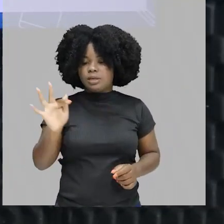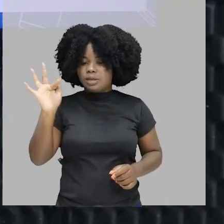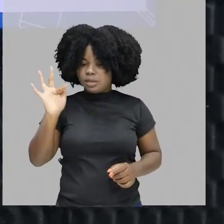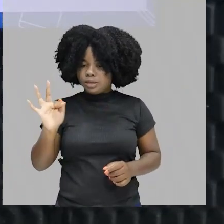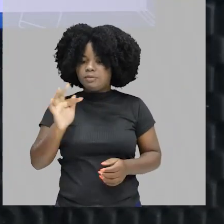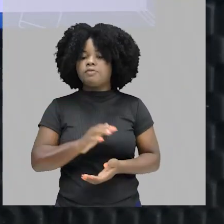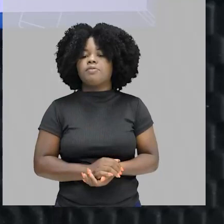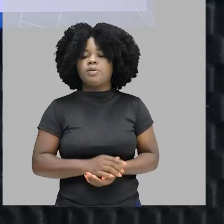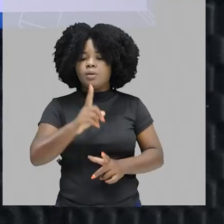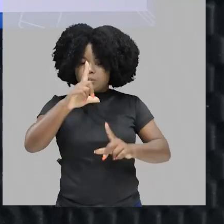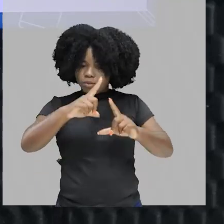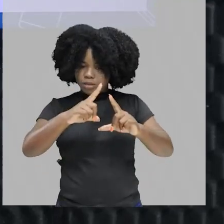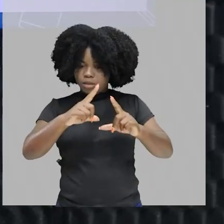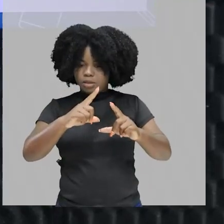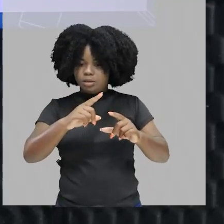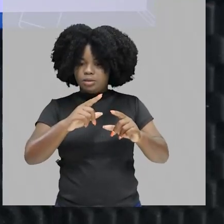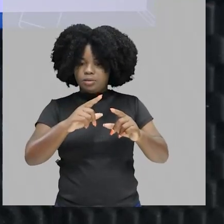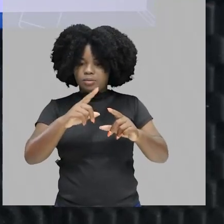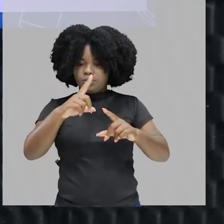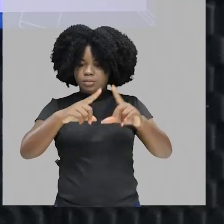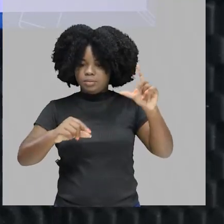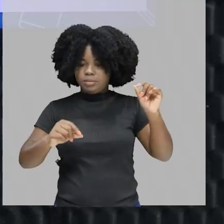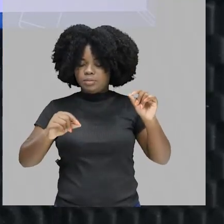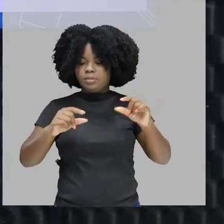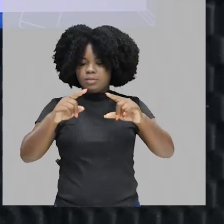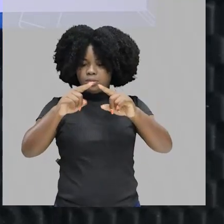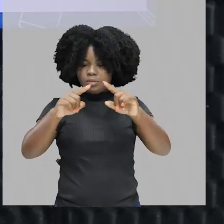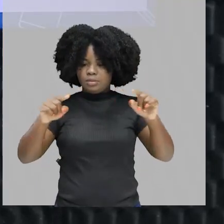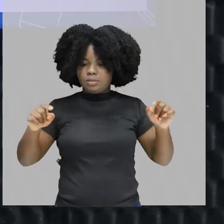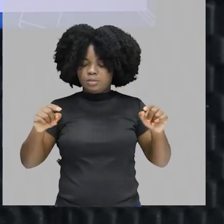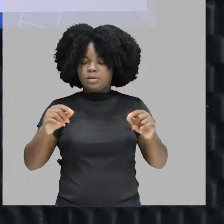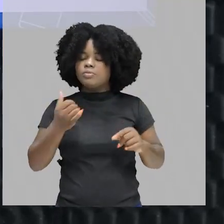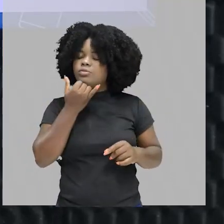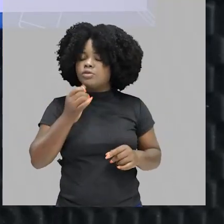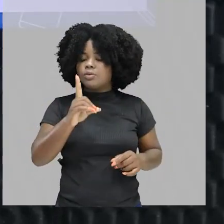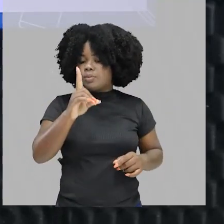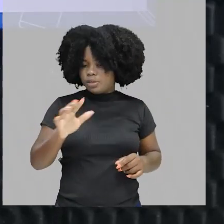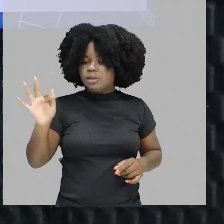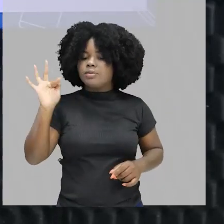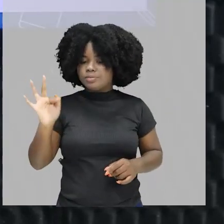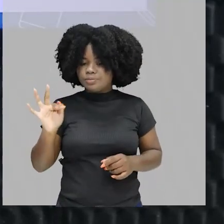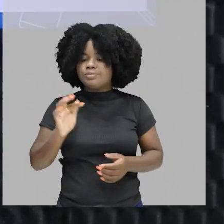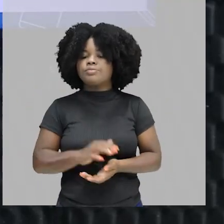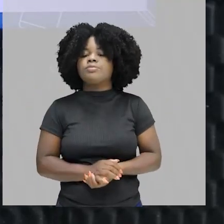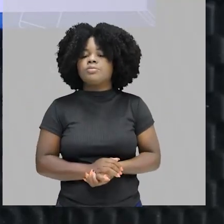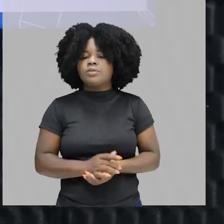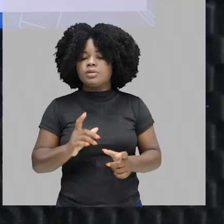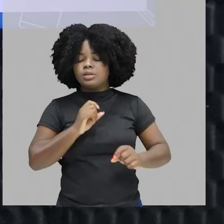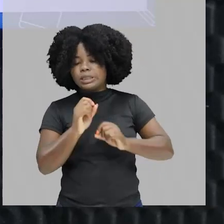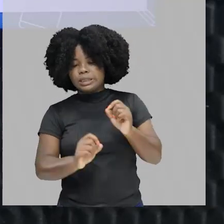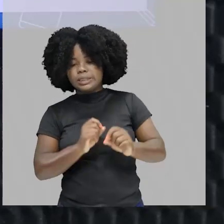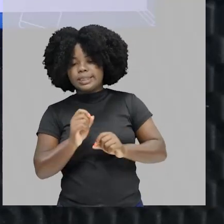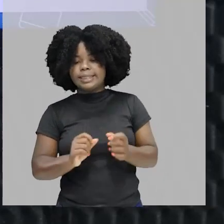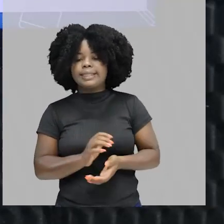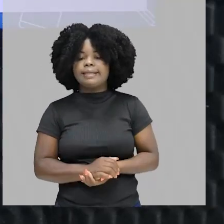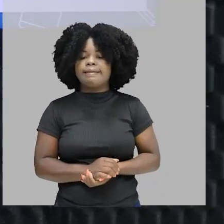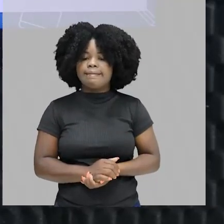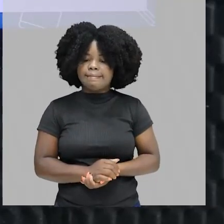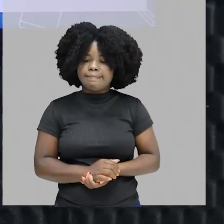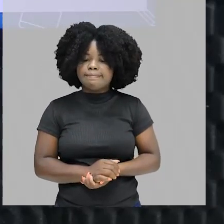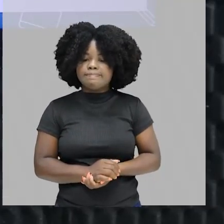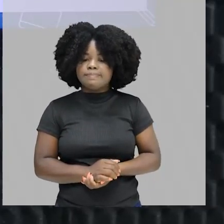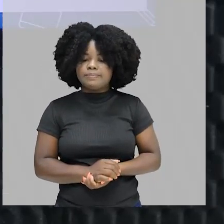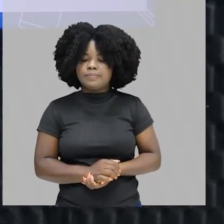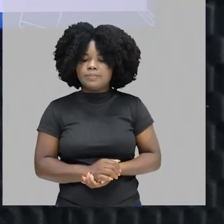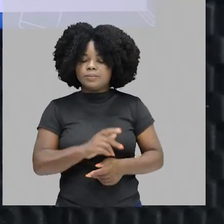para Brasília, e a construção dessa cidade ela vai atrair um grande contingente populacional, né? Que vai trabalhar